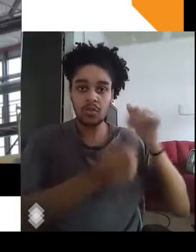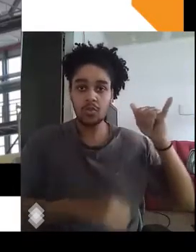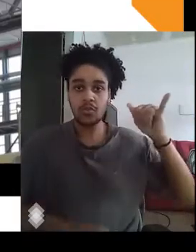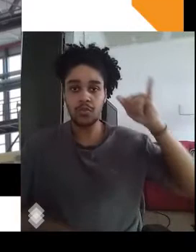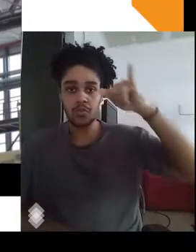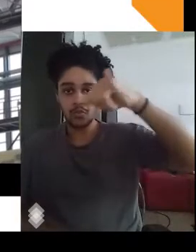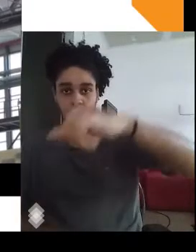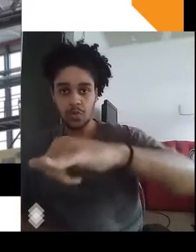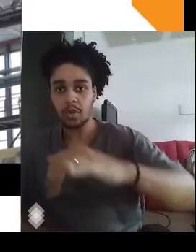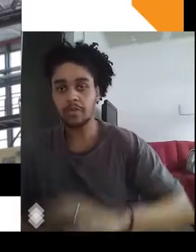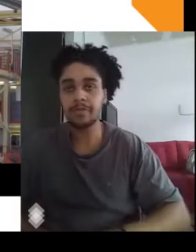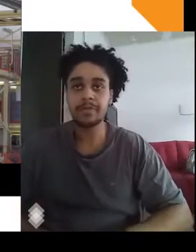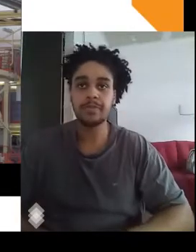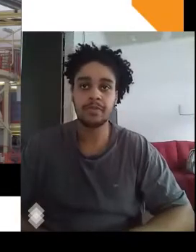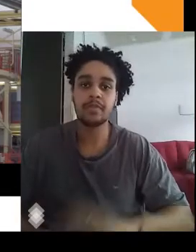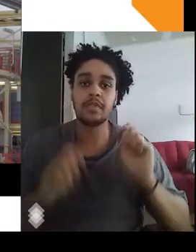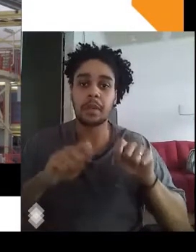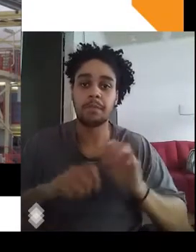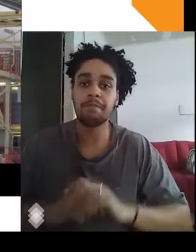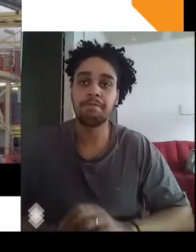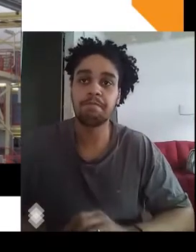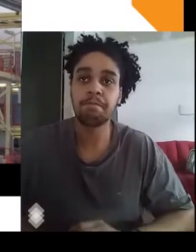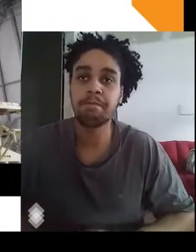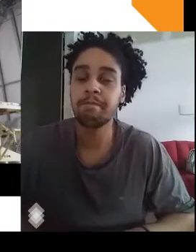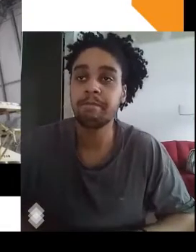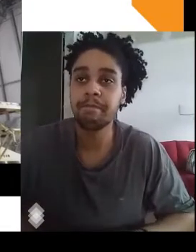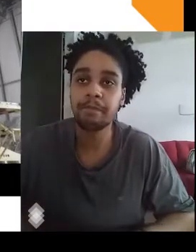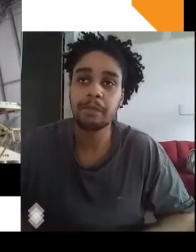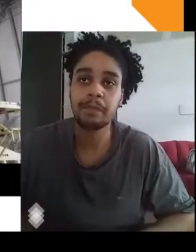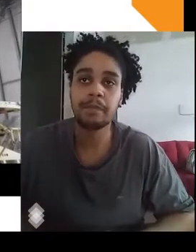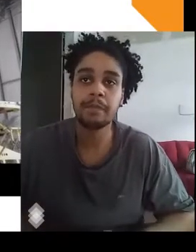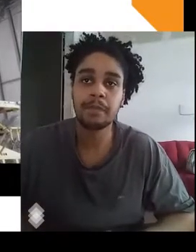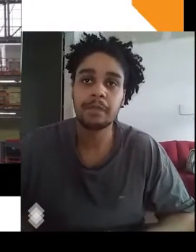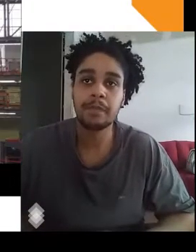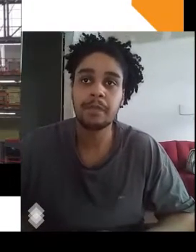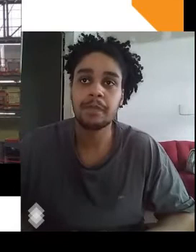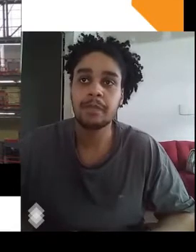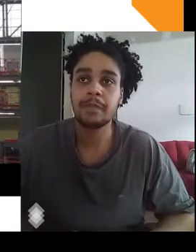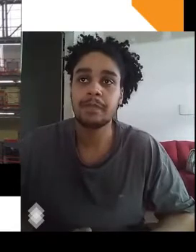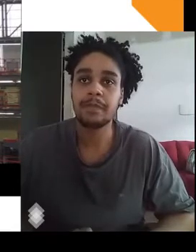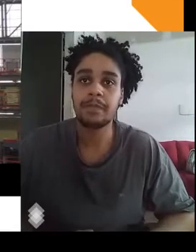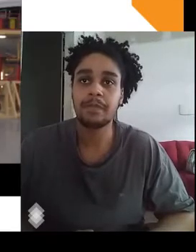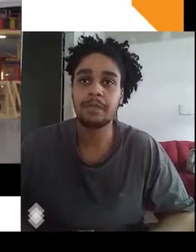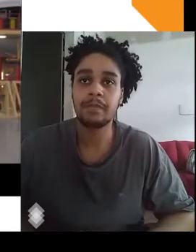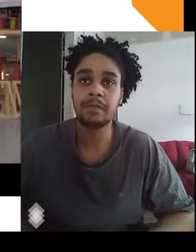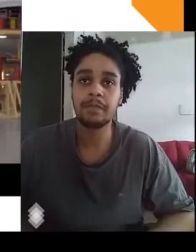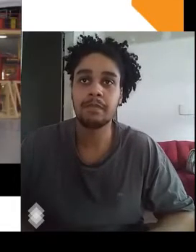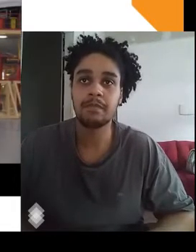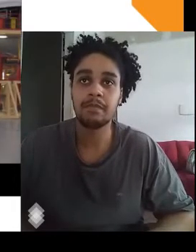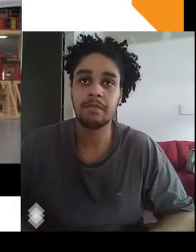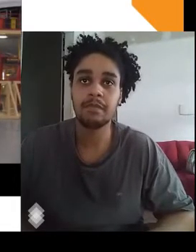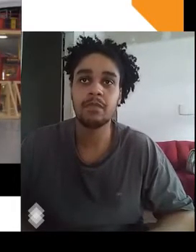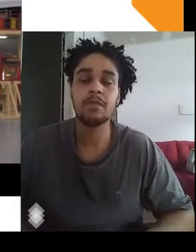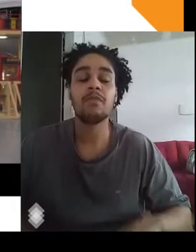uma solução viável para criar um local de construção grande o suficiente para montar todo o avião no mesmo lugar. Aqui em Hamburgo, somente parte da fuselagem é montada.